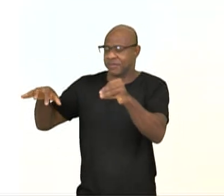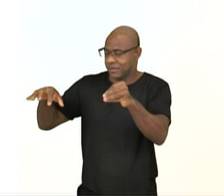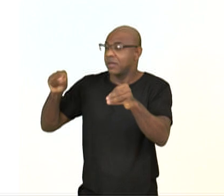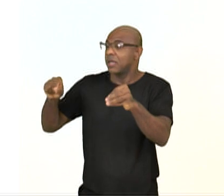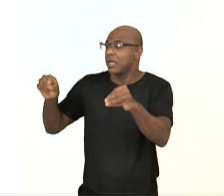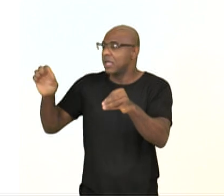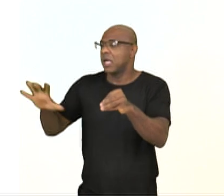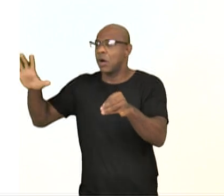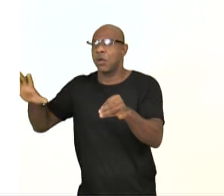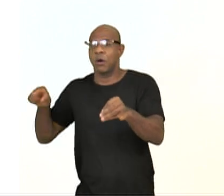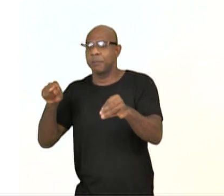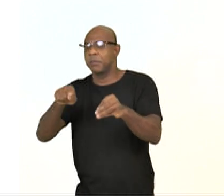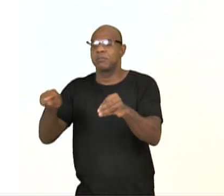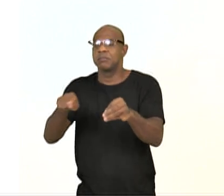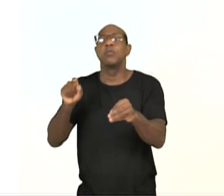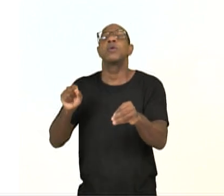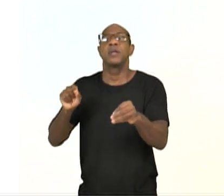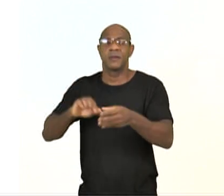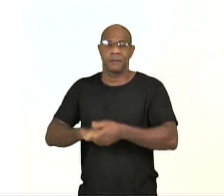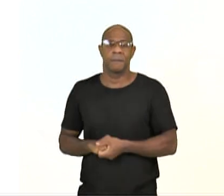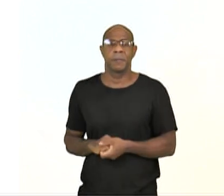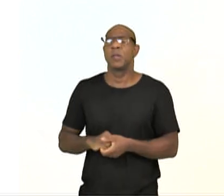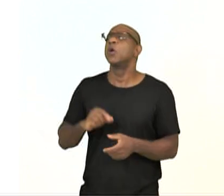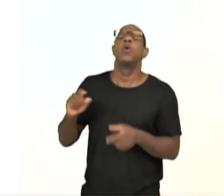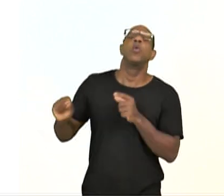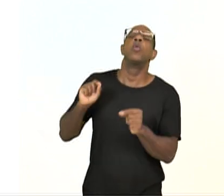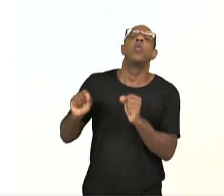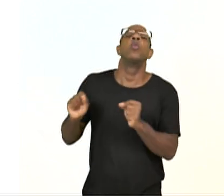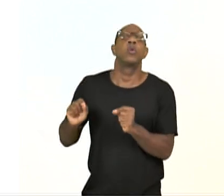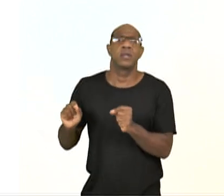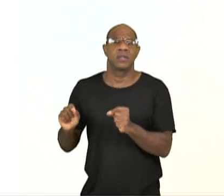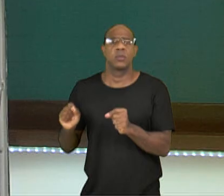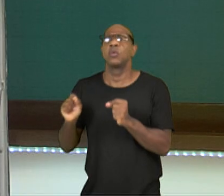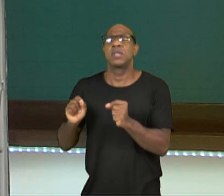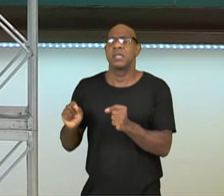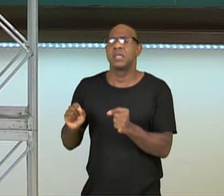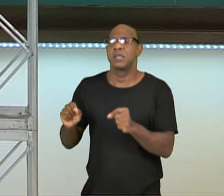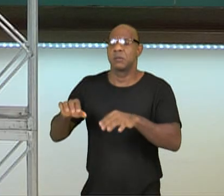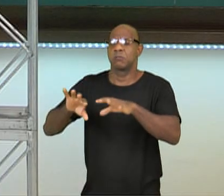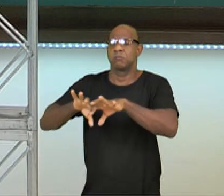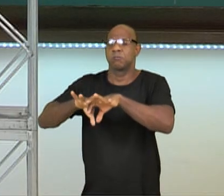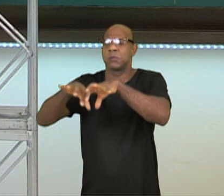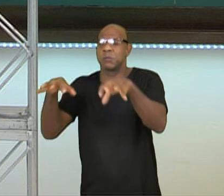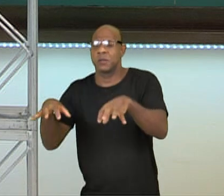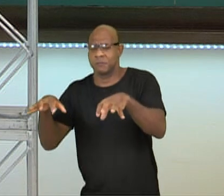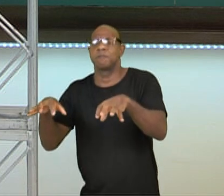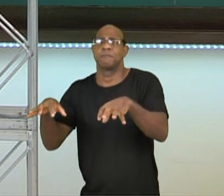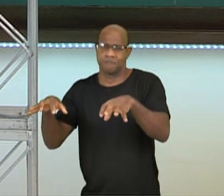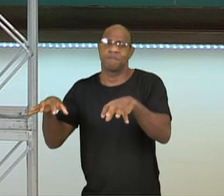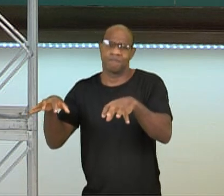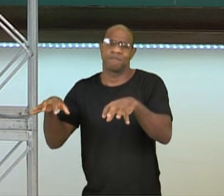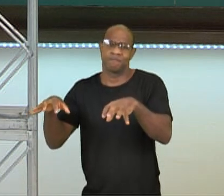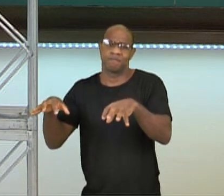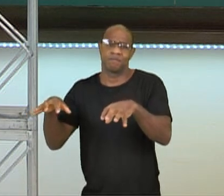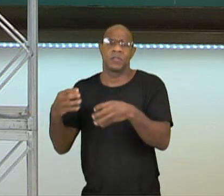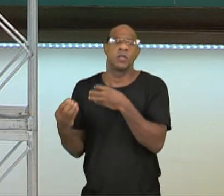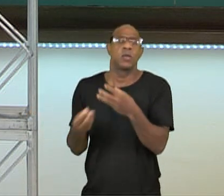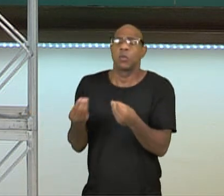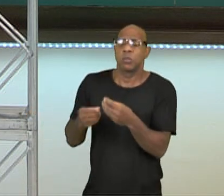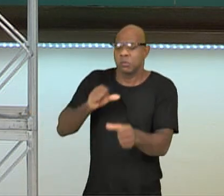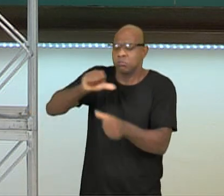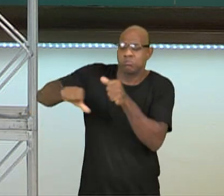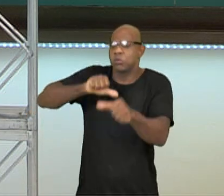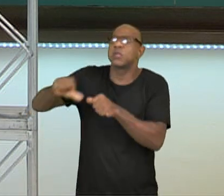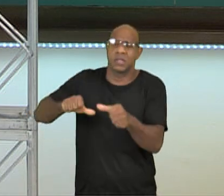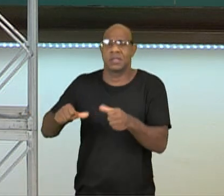geográficos, tá? O que foi a partilha da África? Então, eu quero que você escreva como foi essa mudança, o